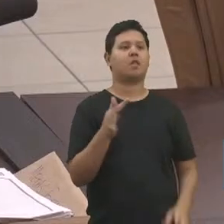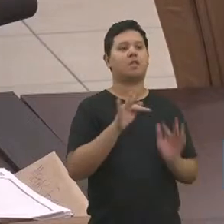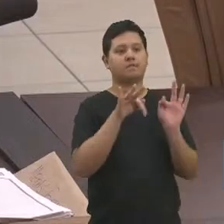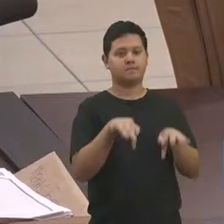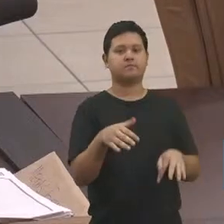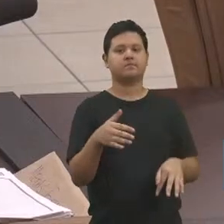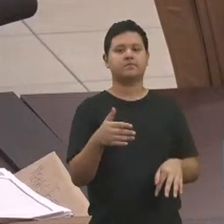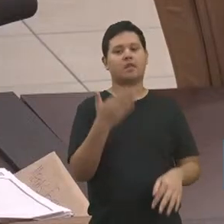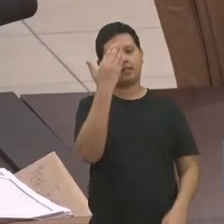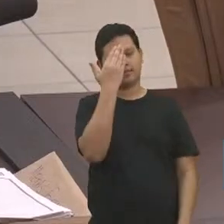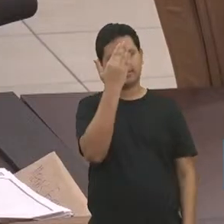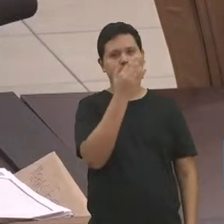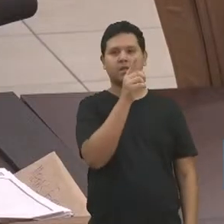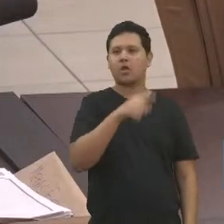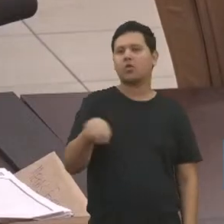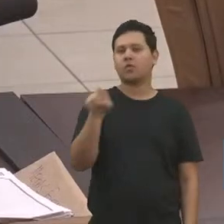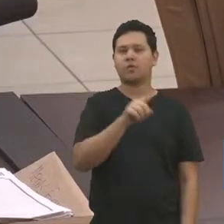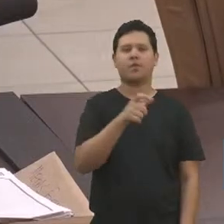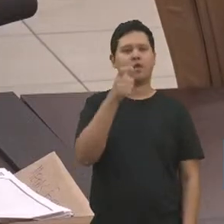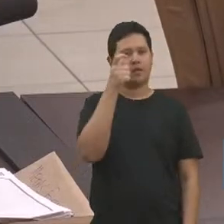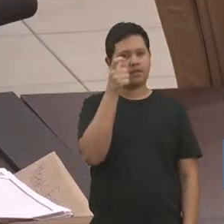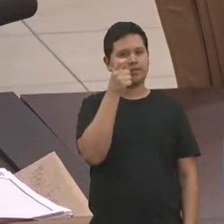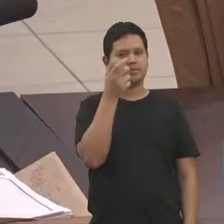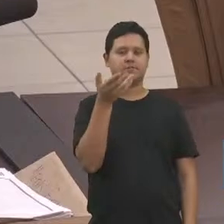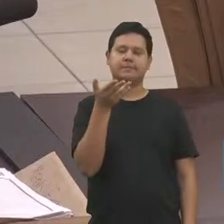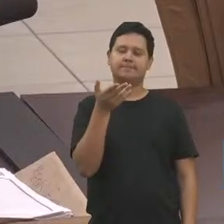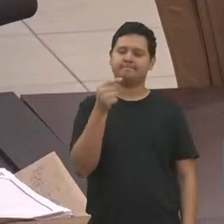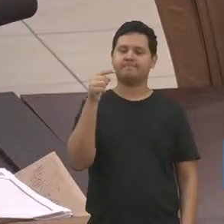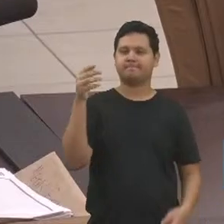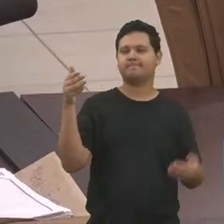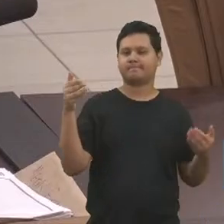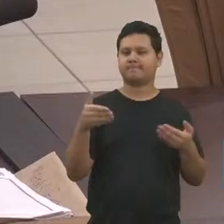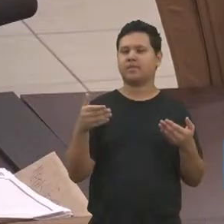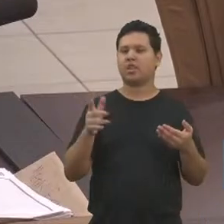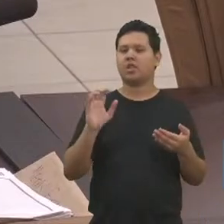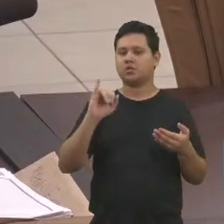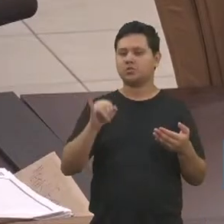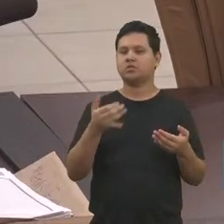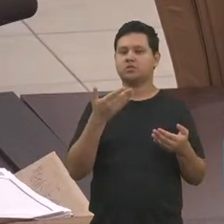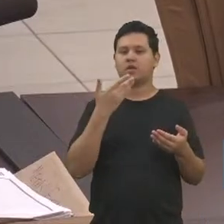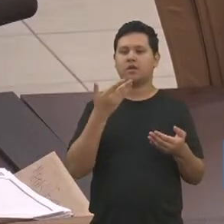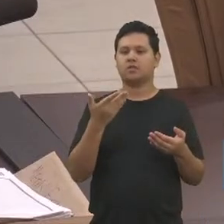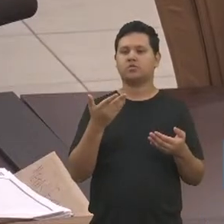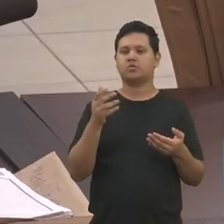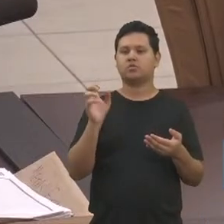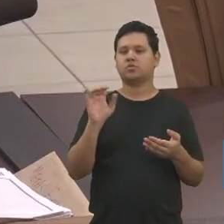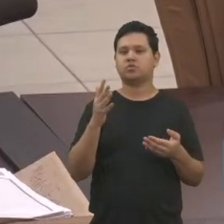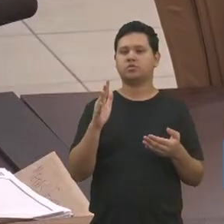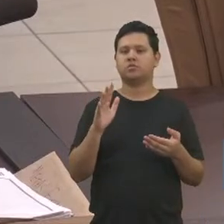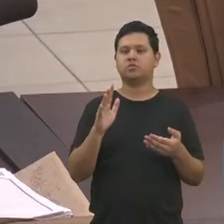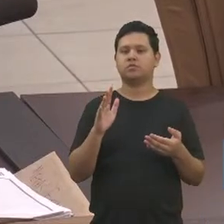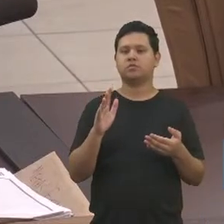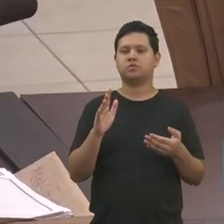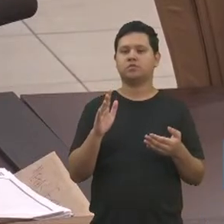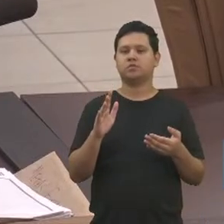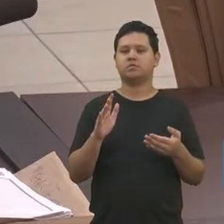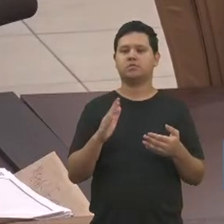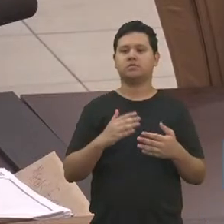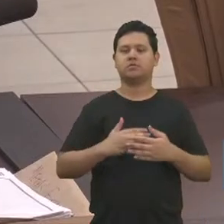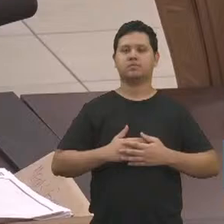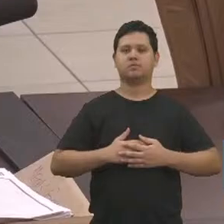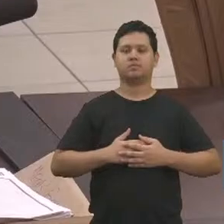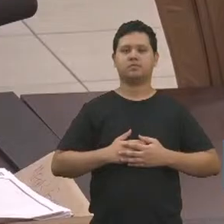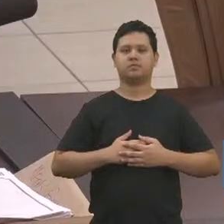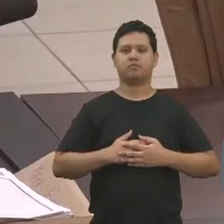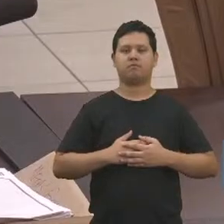finalizo agradecendo todo mundo que está nos acompanhando, ficando à disposição, já que eu citei, só mais alguns segundos, senhora presidente,